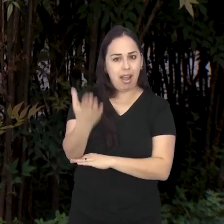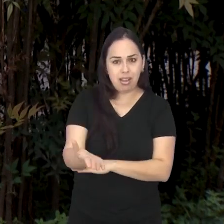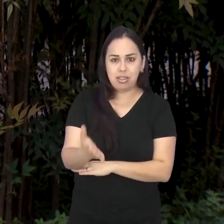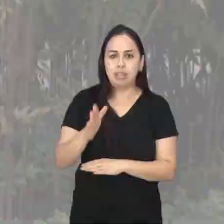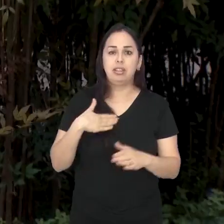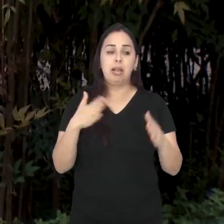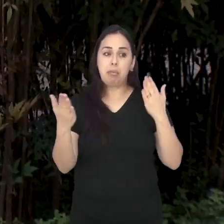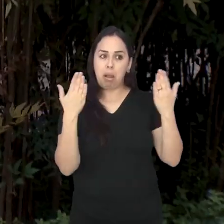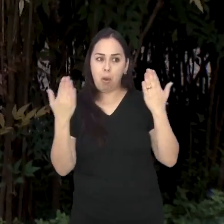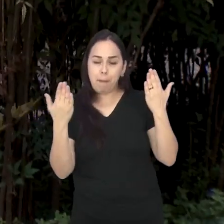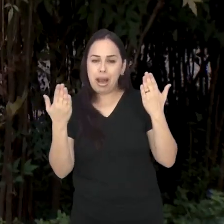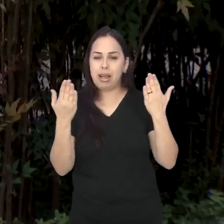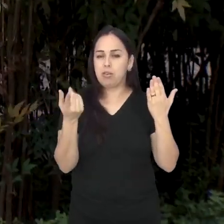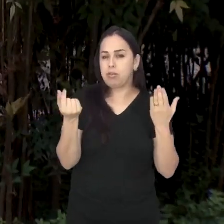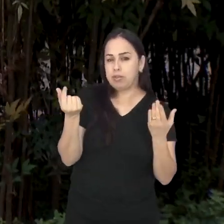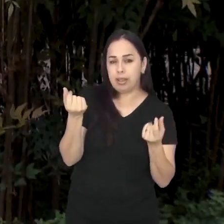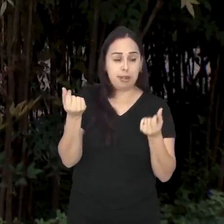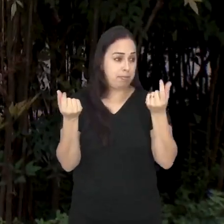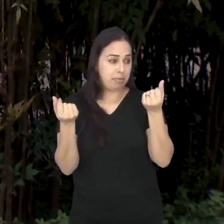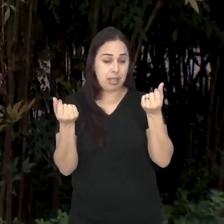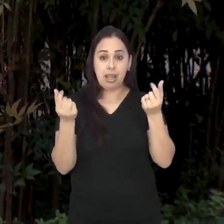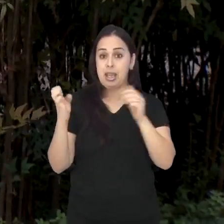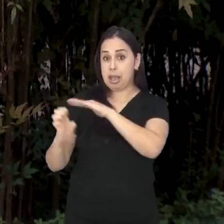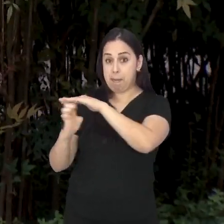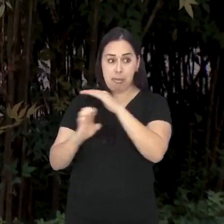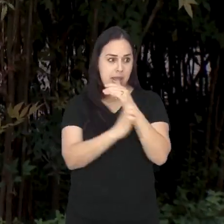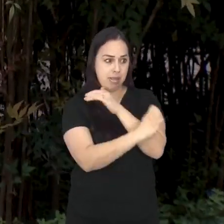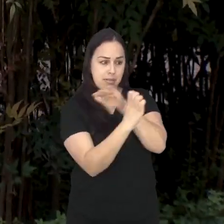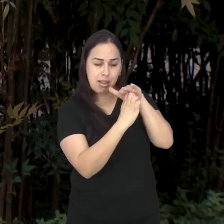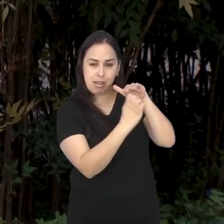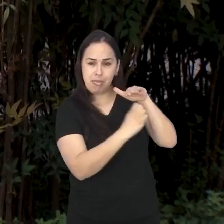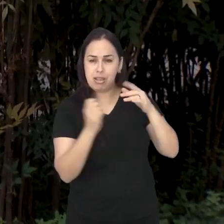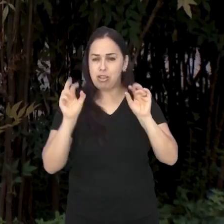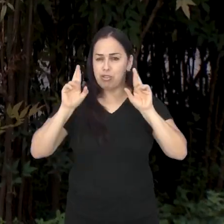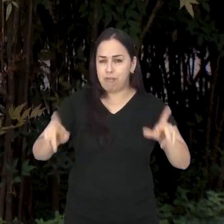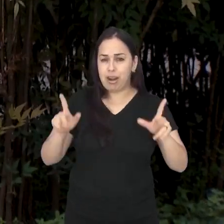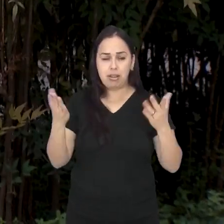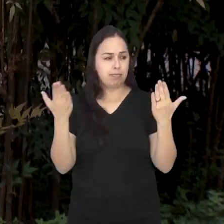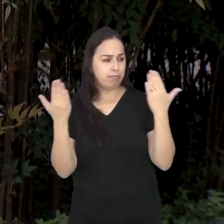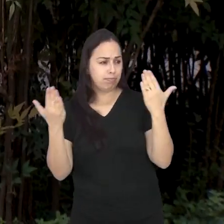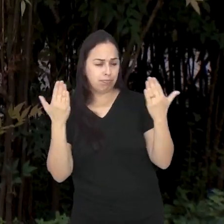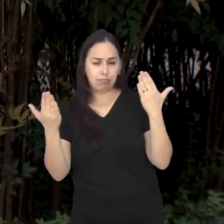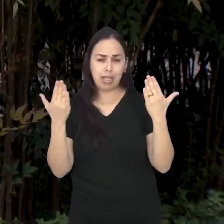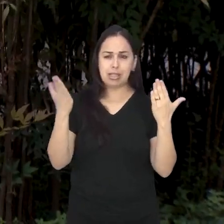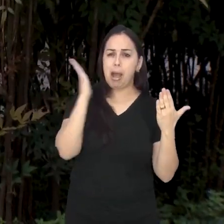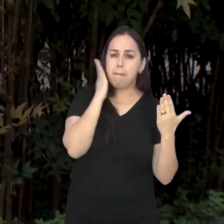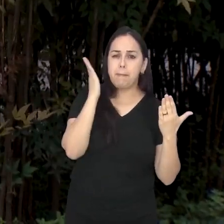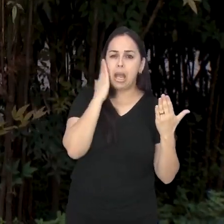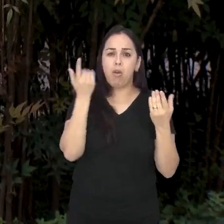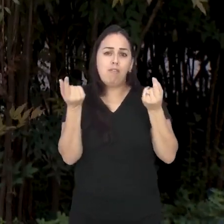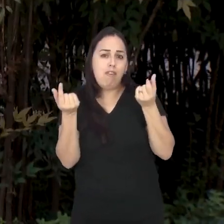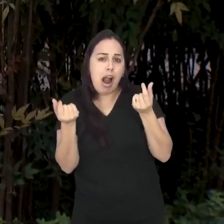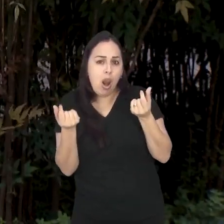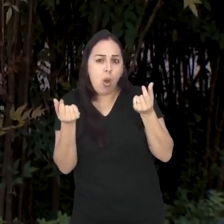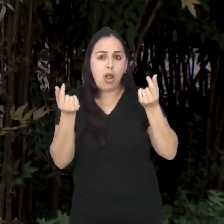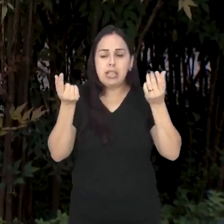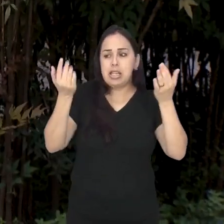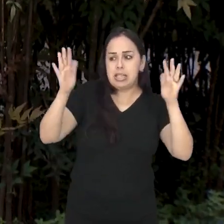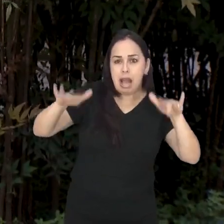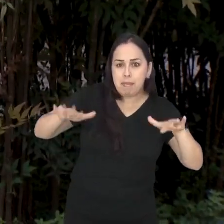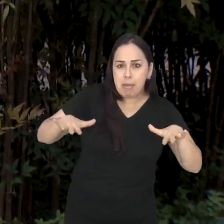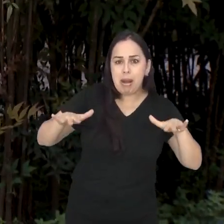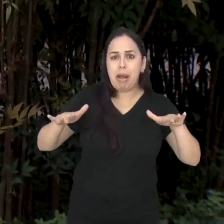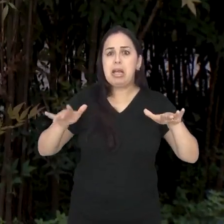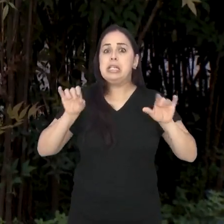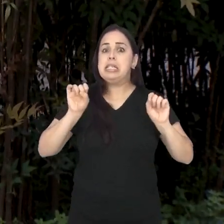ser a viagem. Comparar preços entre sites e empresas diferentes, isso também ajuda muito a você ter uma noção sobre a oferta, sobre os